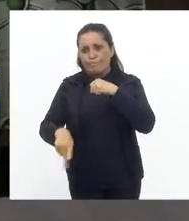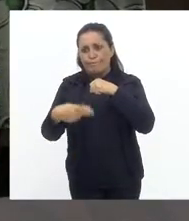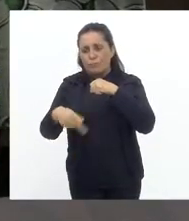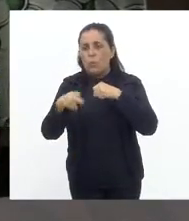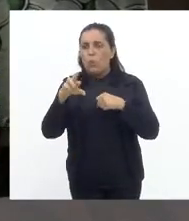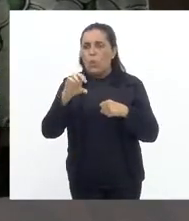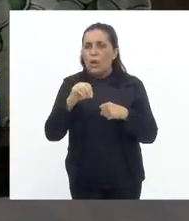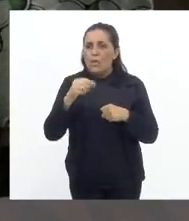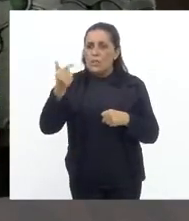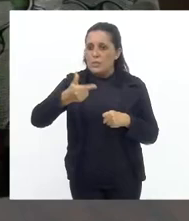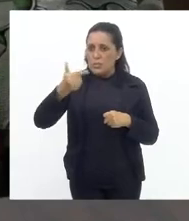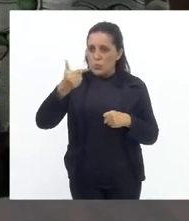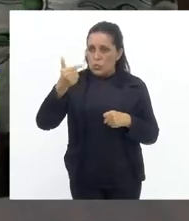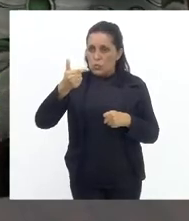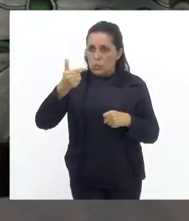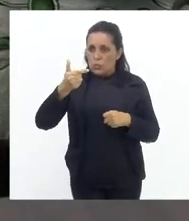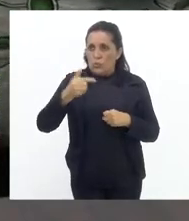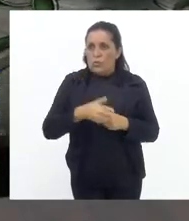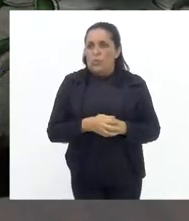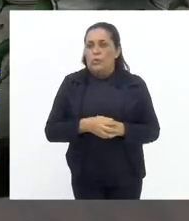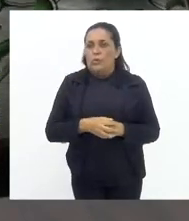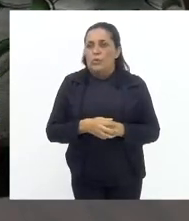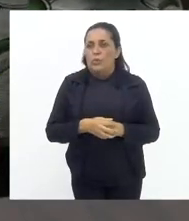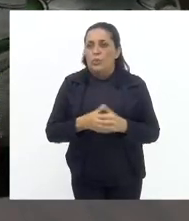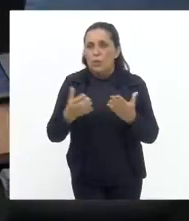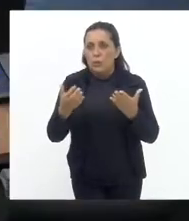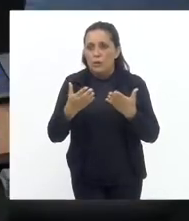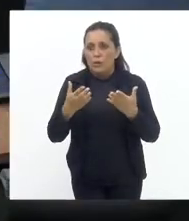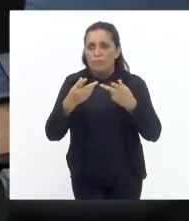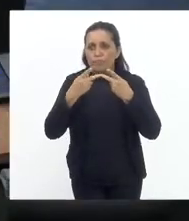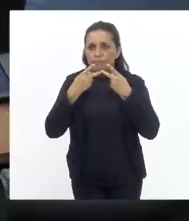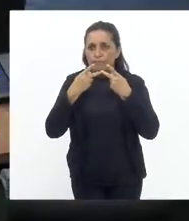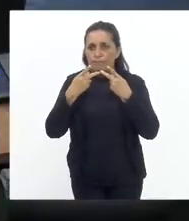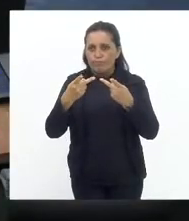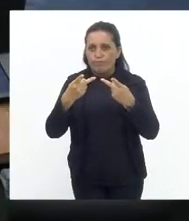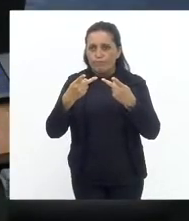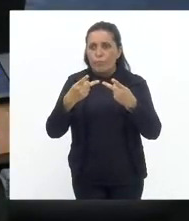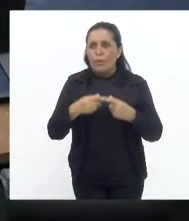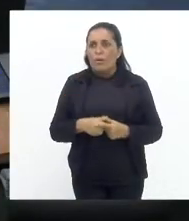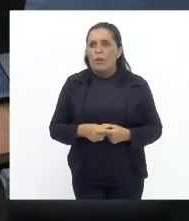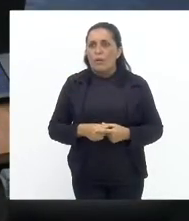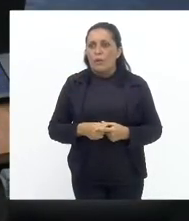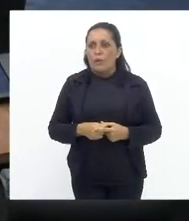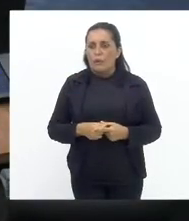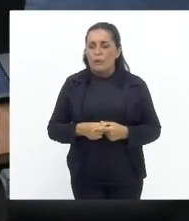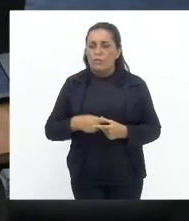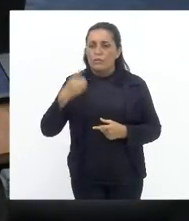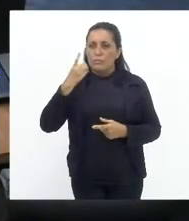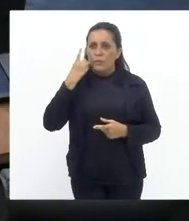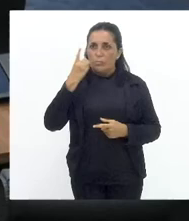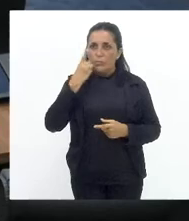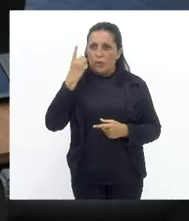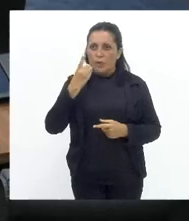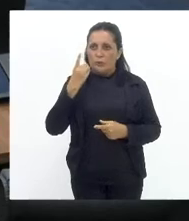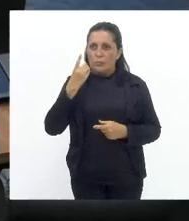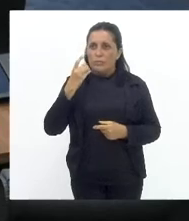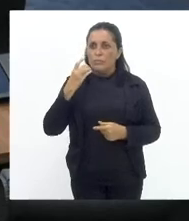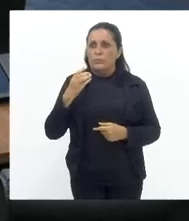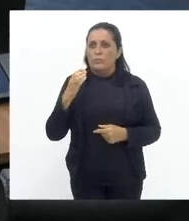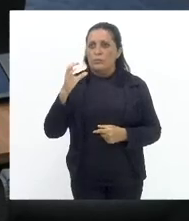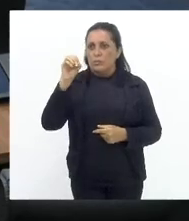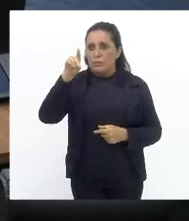presidente eu quero fazer coro com a fala que o deputado poubel